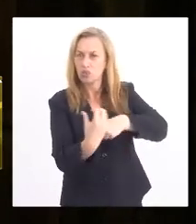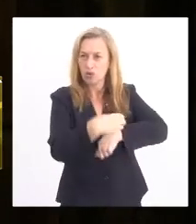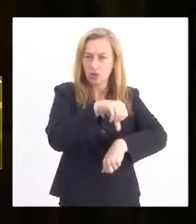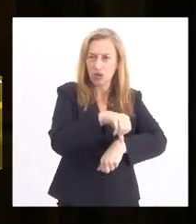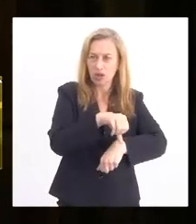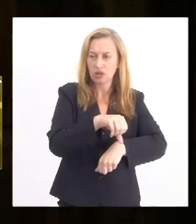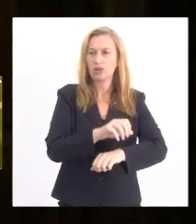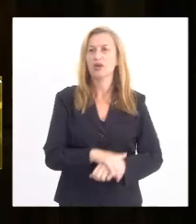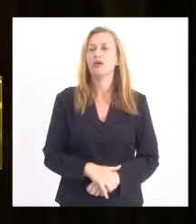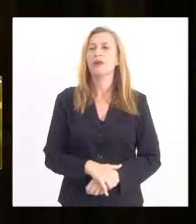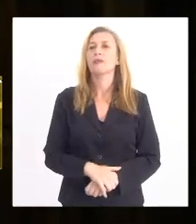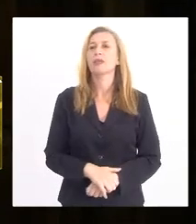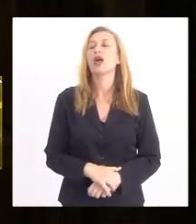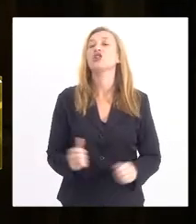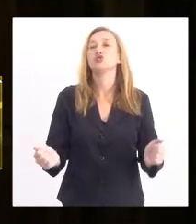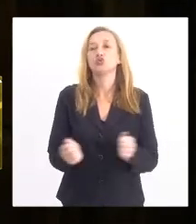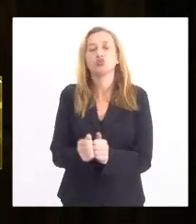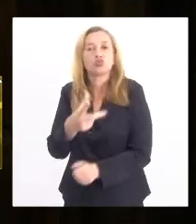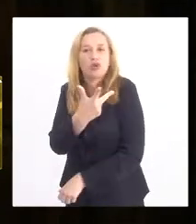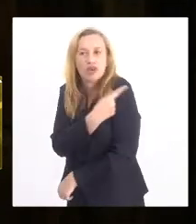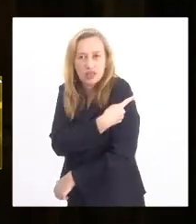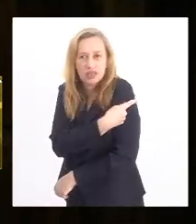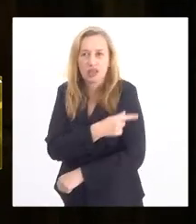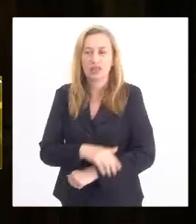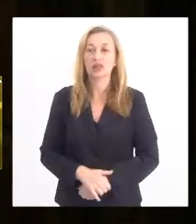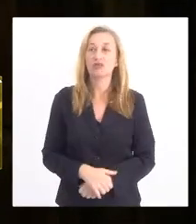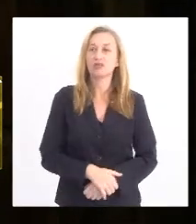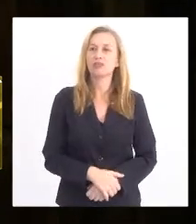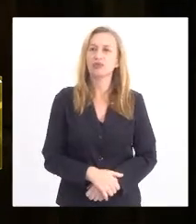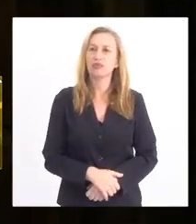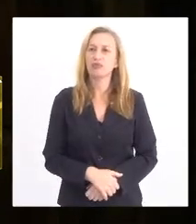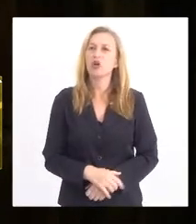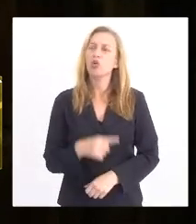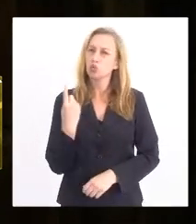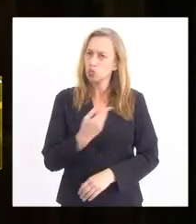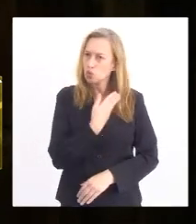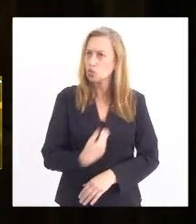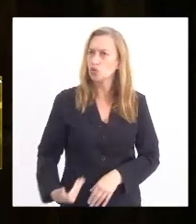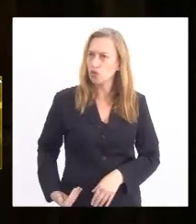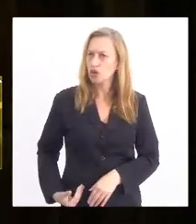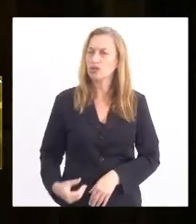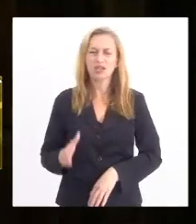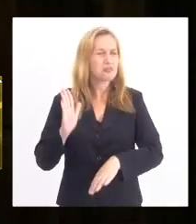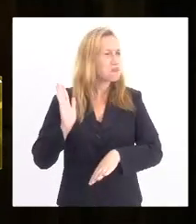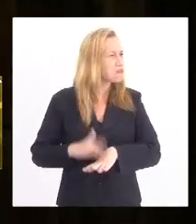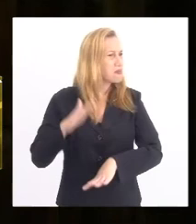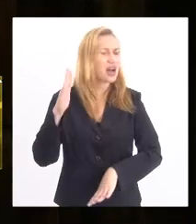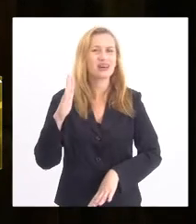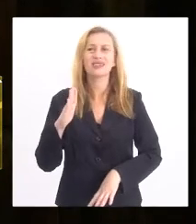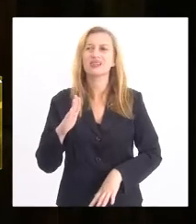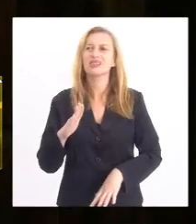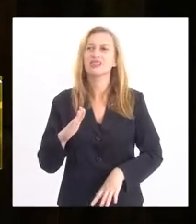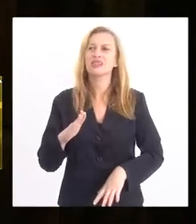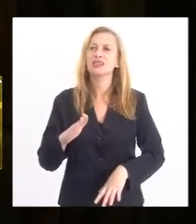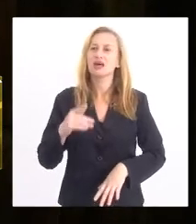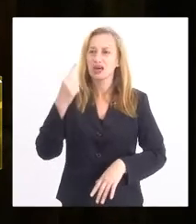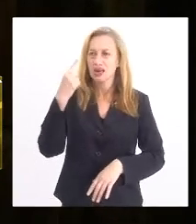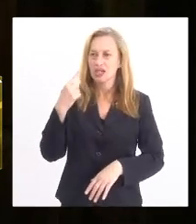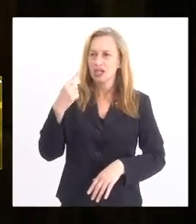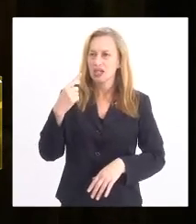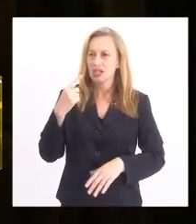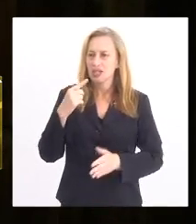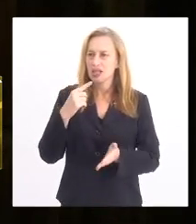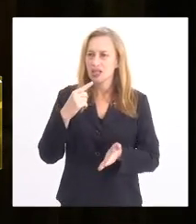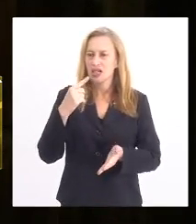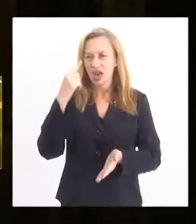letal convergindo junto com a vacinação diga-se de passagem o nosso governo foi o governo que mais mandou vacina